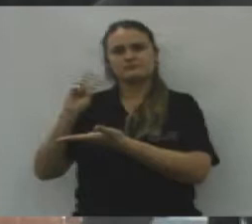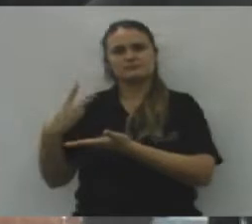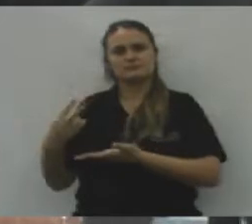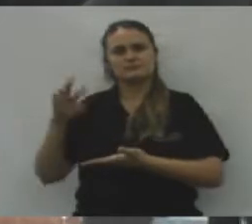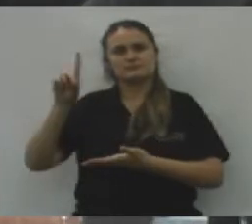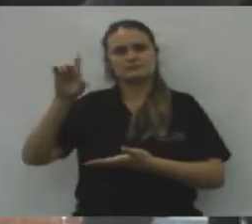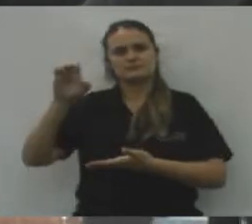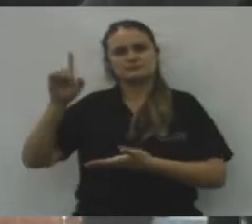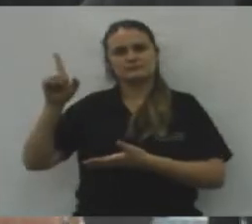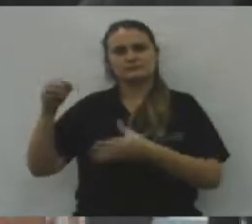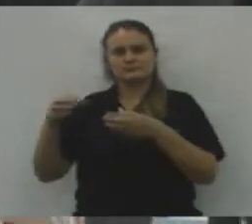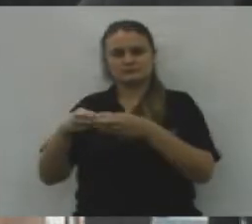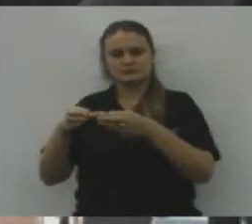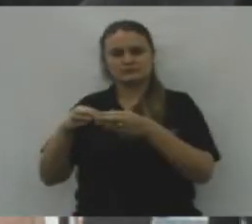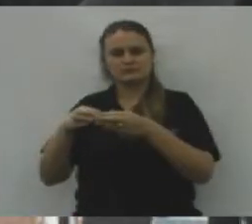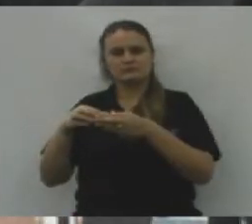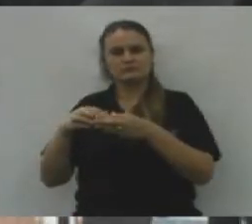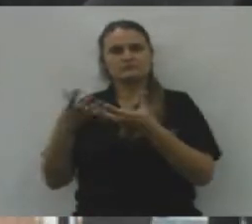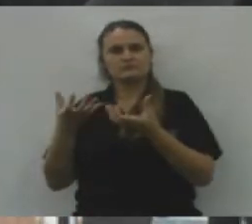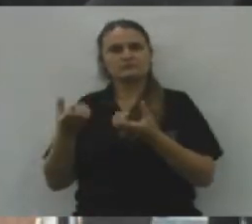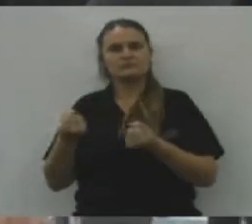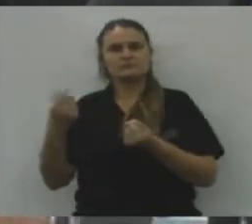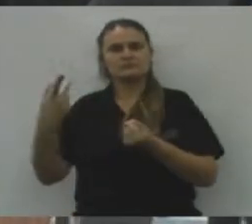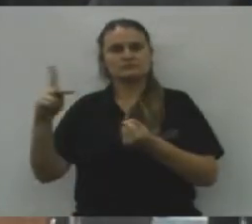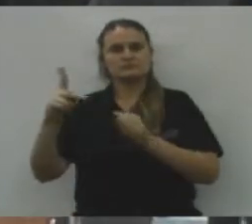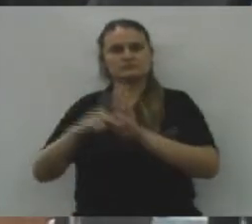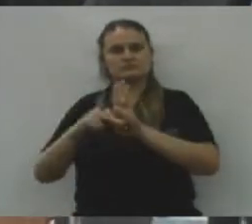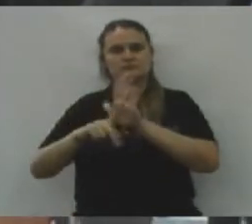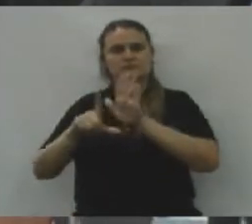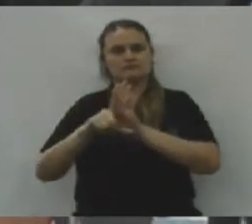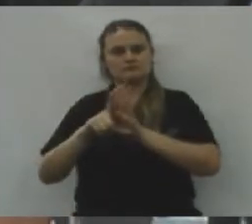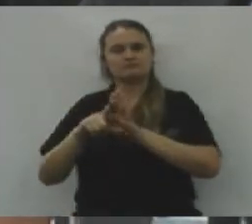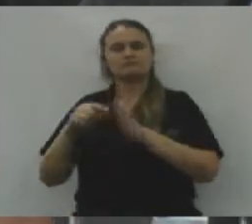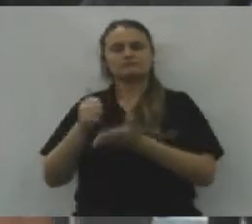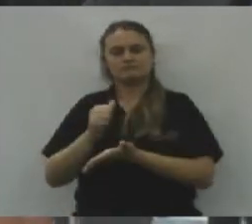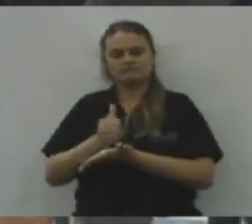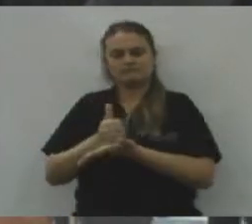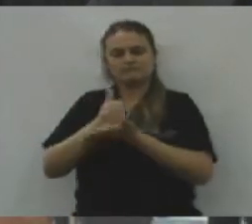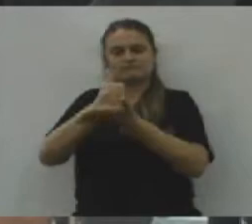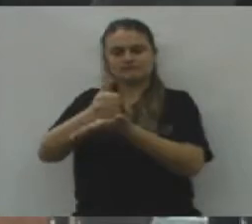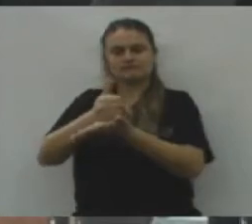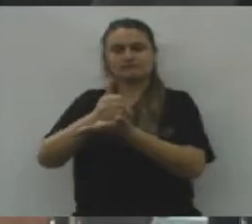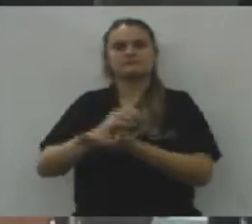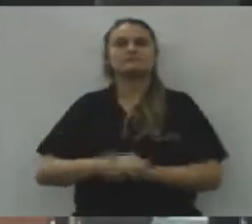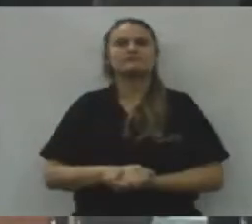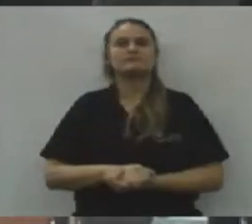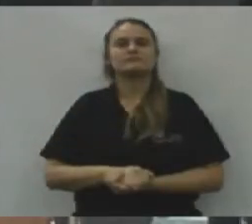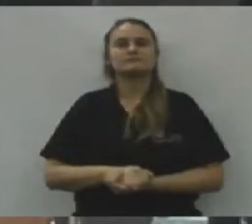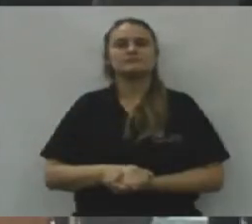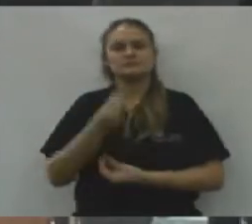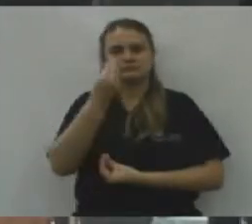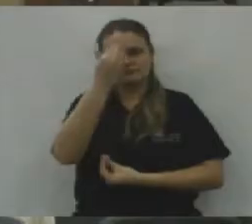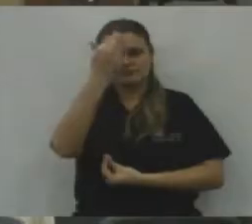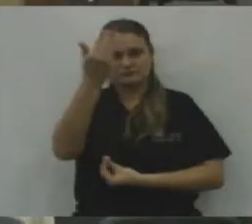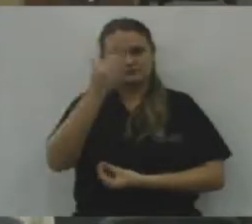a nossa comissão deu parecer favorável e estamos apoiando, sim, essa lei. Tá bom?